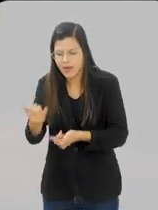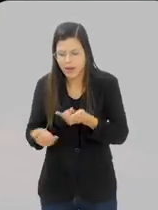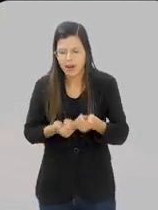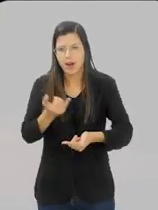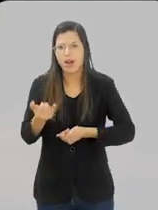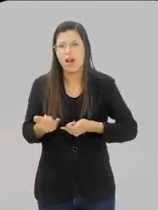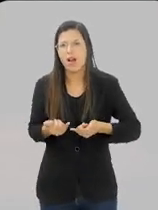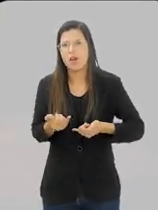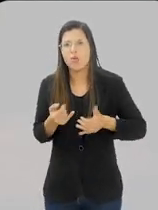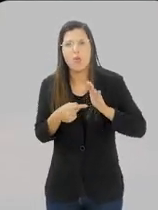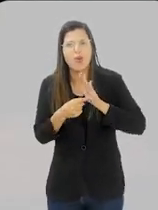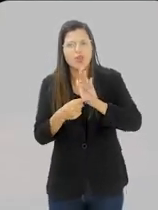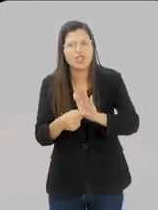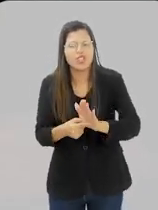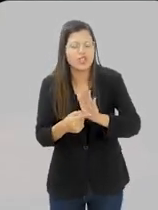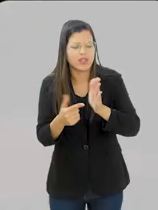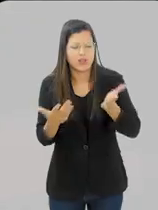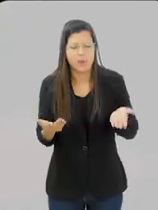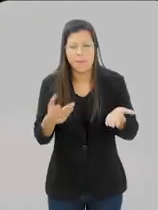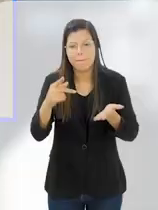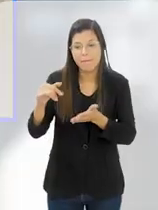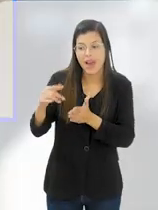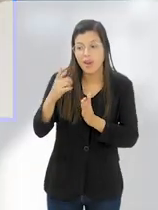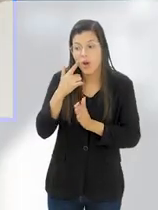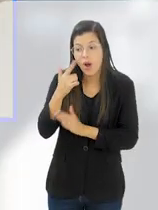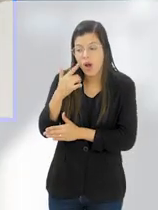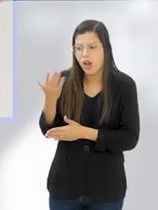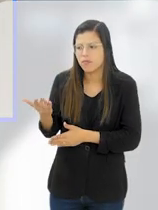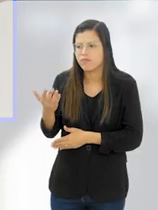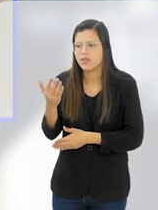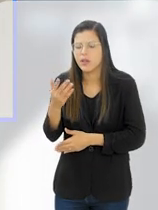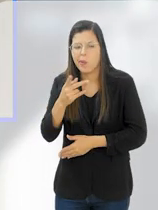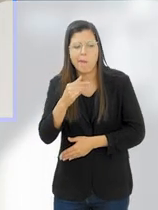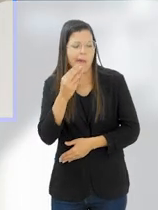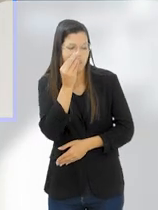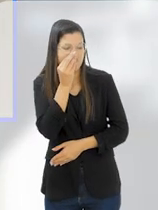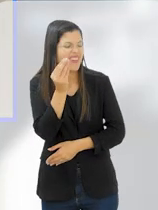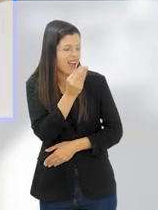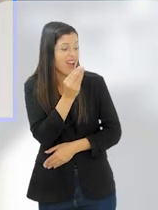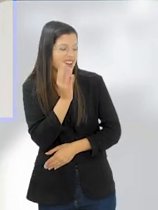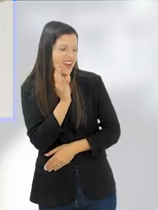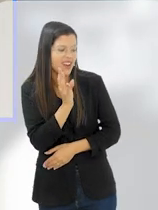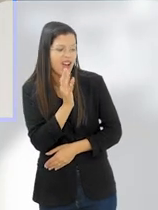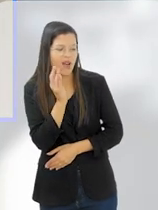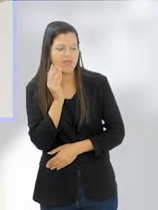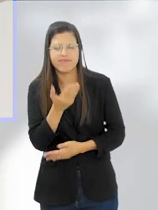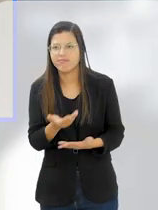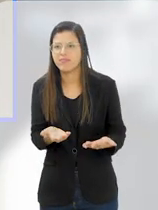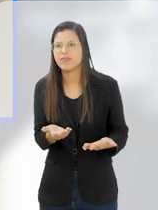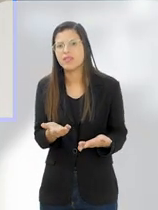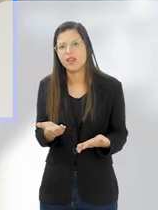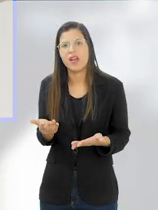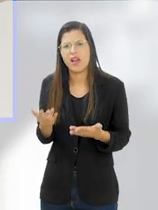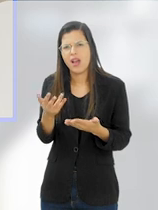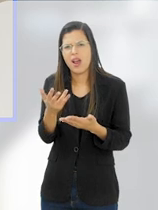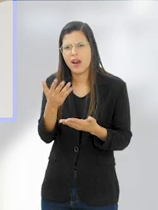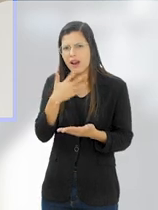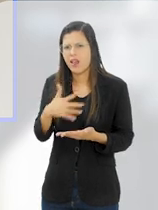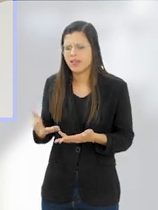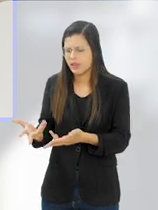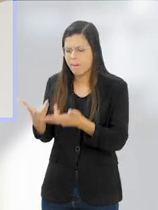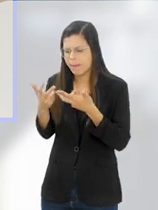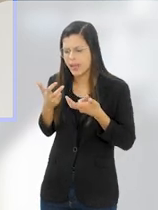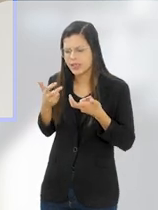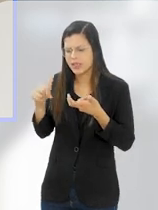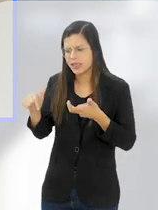pai está ali com o celular na mão, olhando. Ah, legal, meu filho. E a criança percebe que ele está dando muito mais valor para aquela pecinha